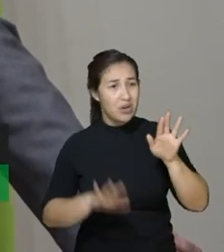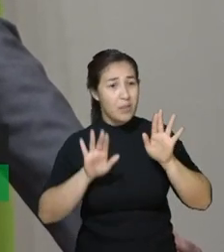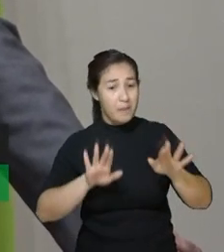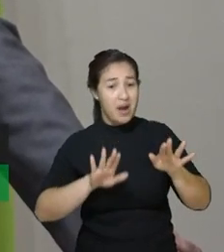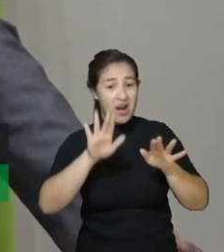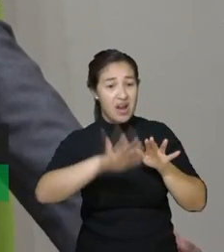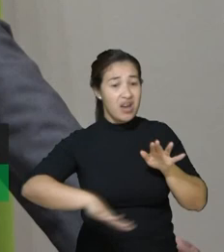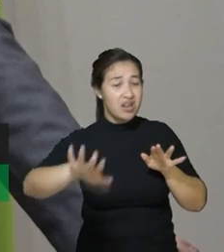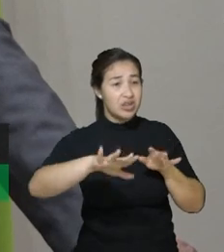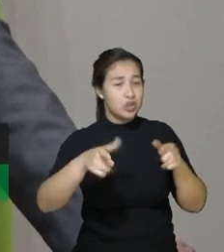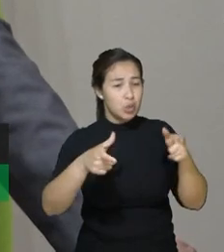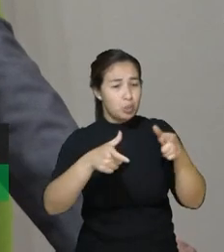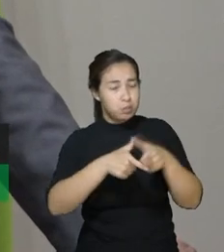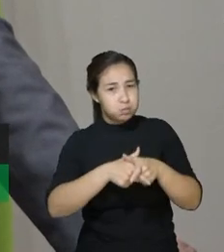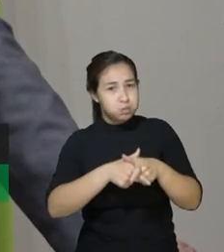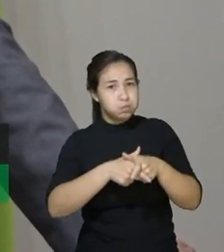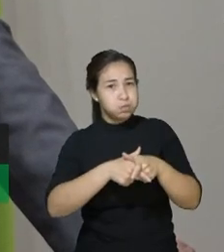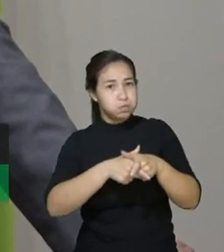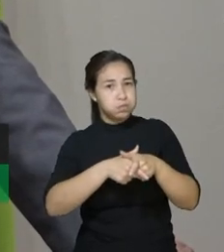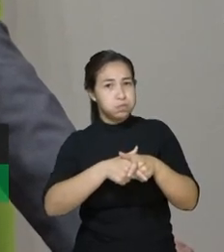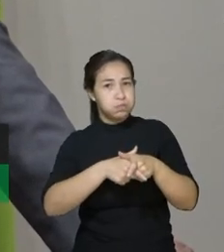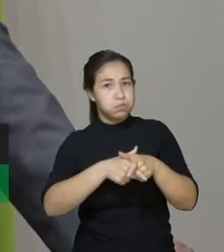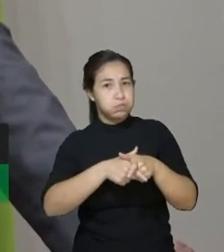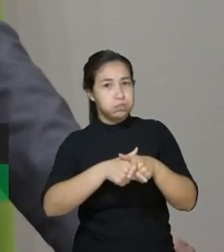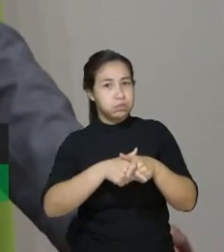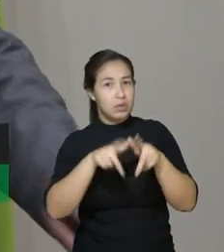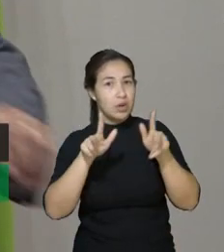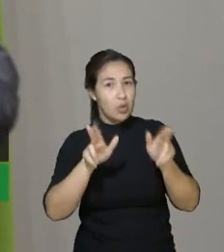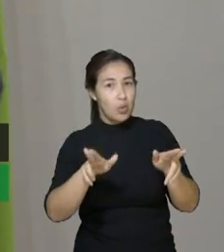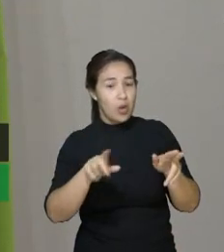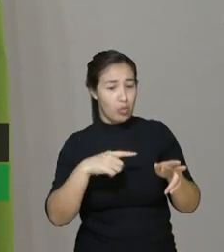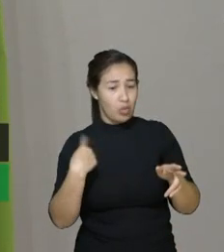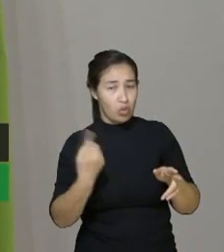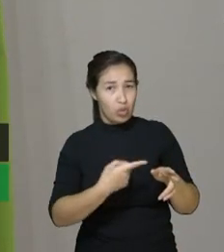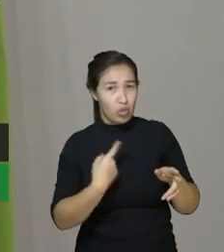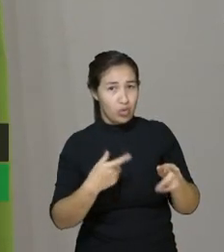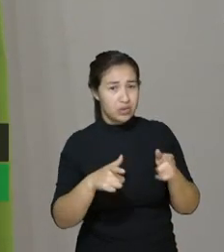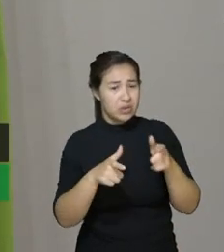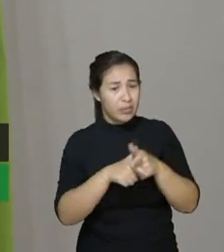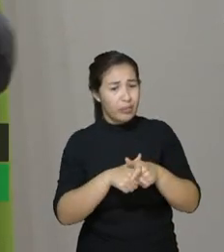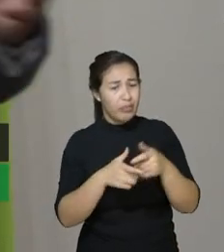tão pequena como a nossa, com tão poucos votos,